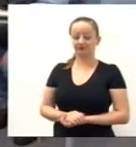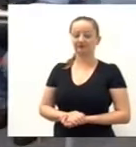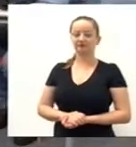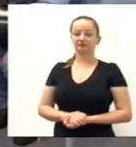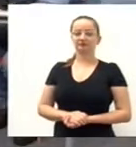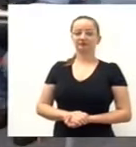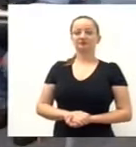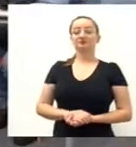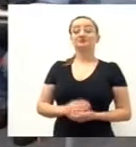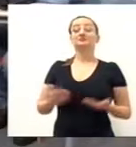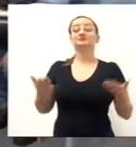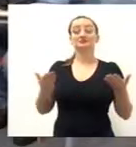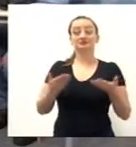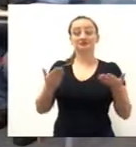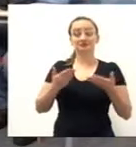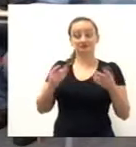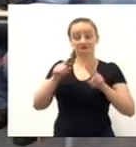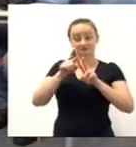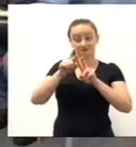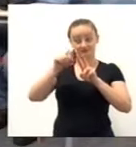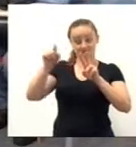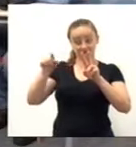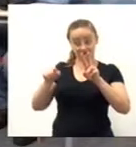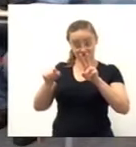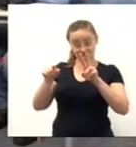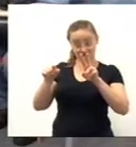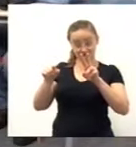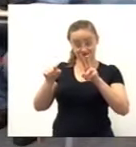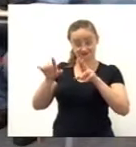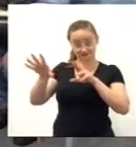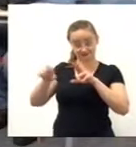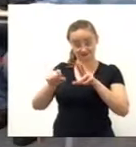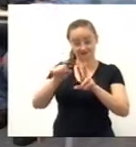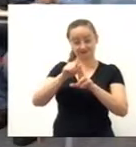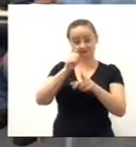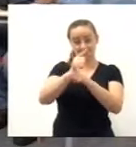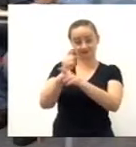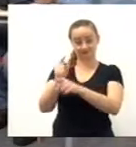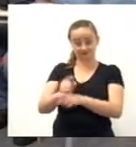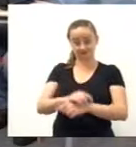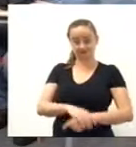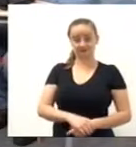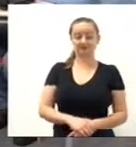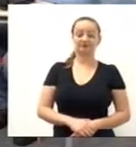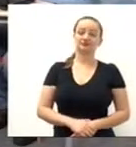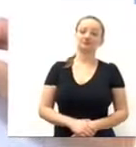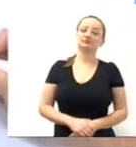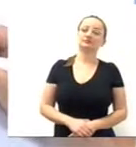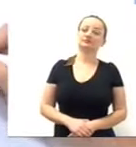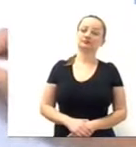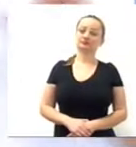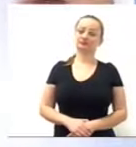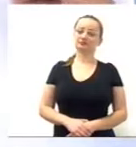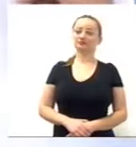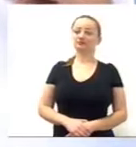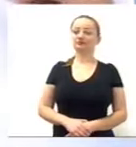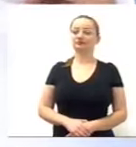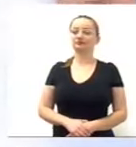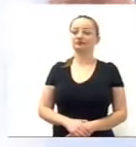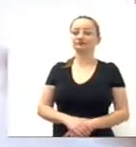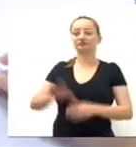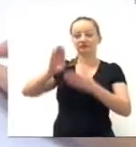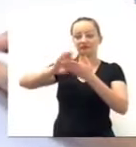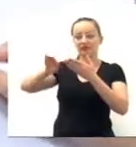Ah, agora eu vou extrair a raiz dos dois lados. Então, como vai ficar a raiz dos dois lados, né? Aí eu vou eliminar